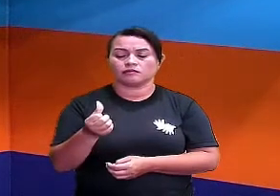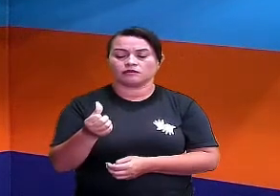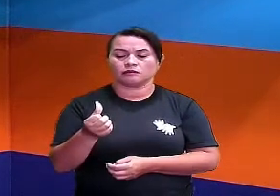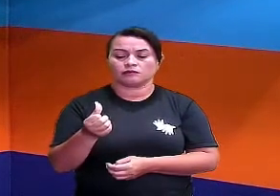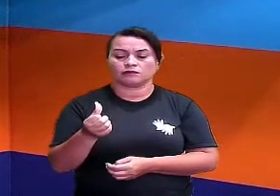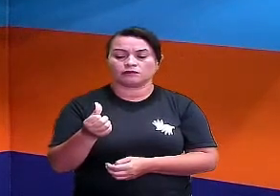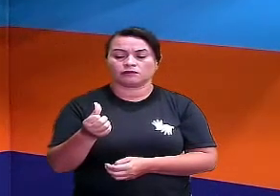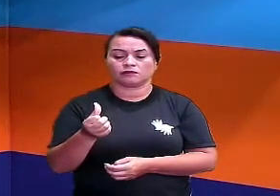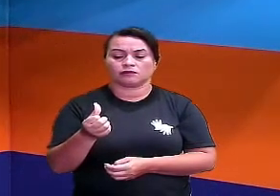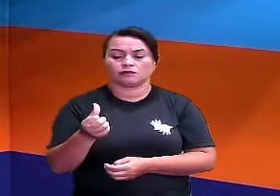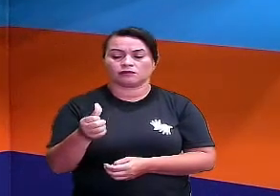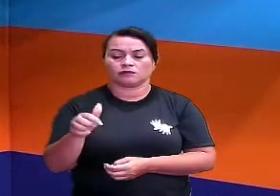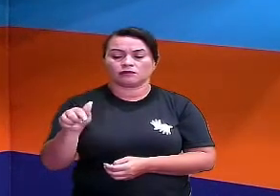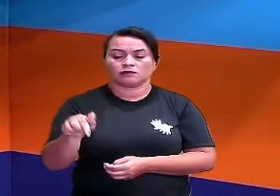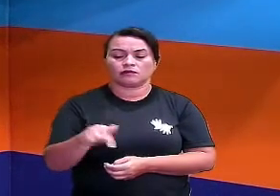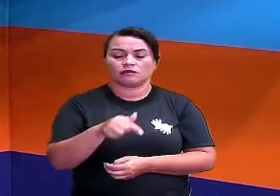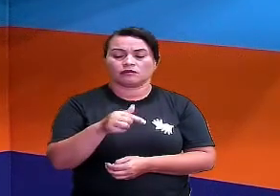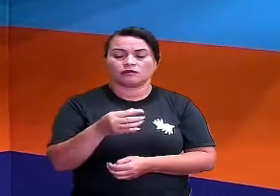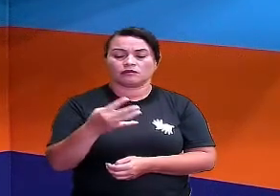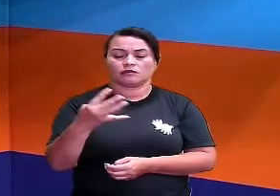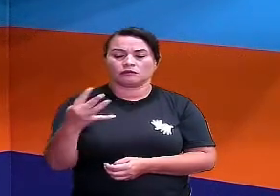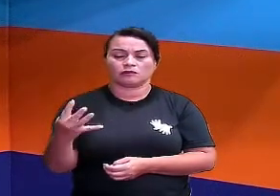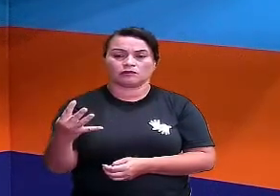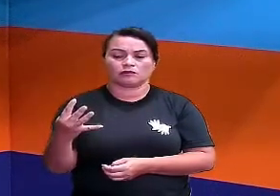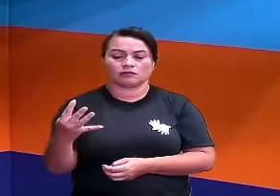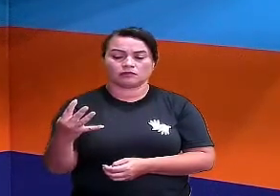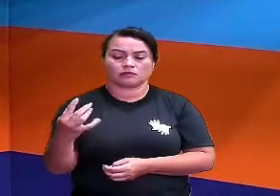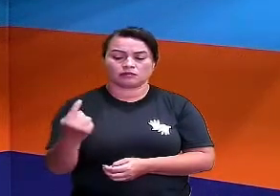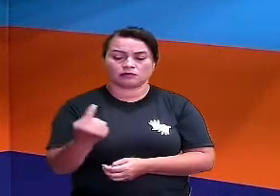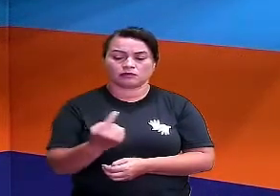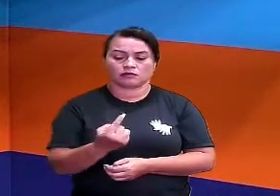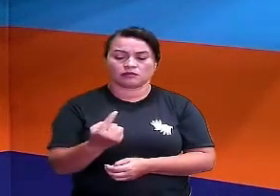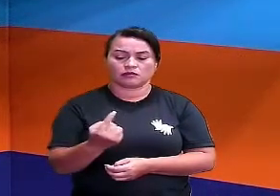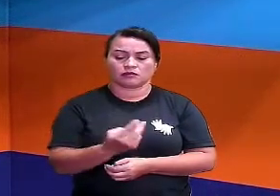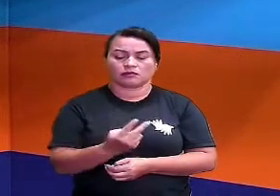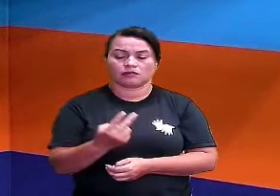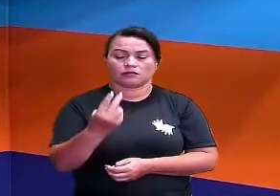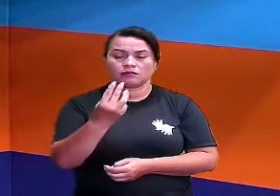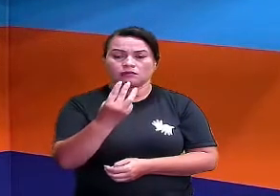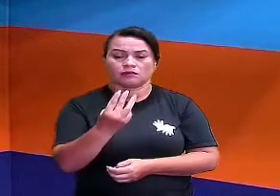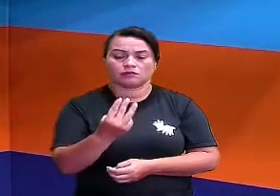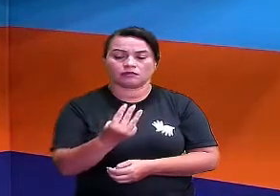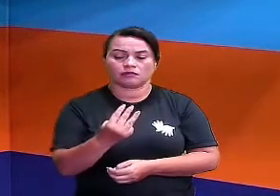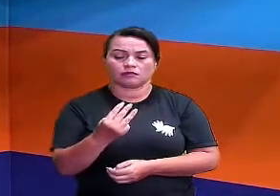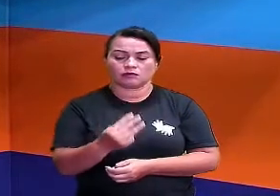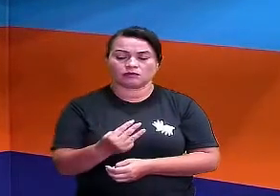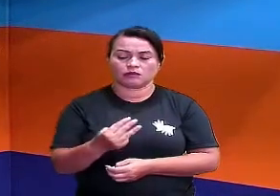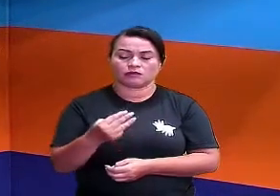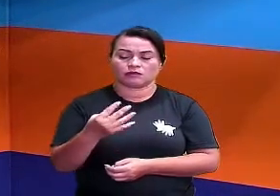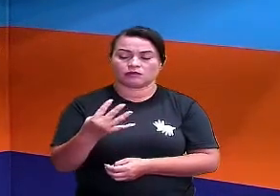6 aqui. 7 mais 7, 14, 4 vai 1, 1 mais 1, 2 e 3.